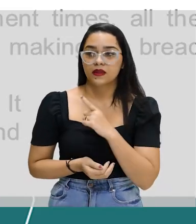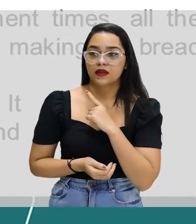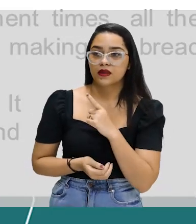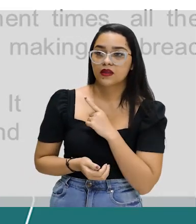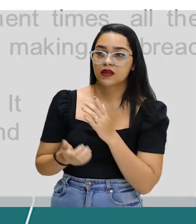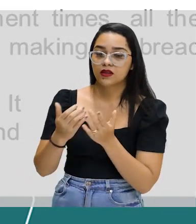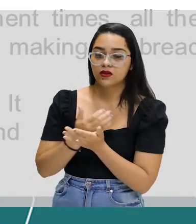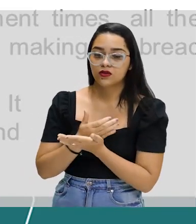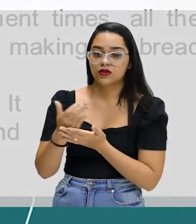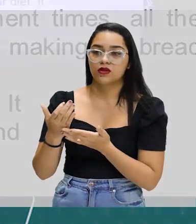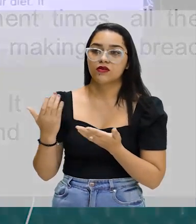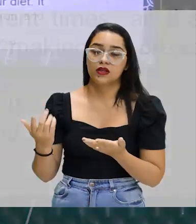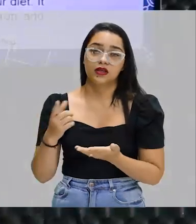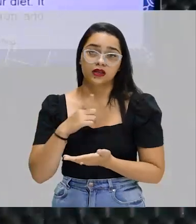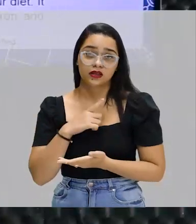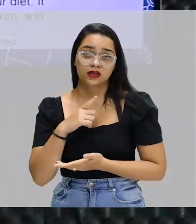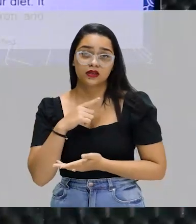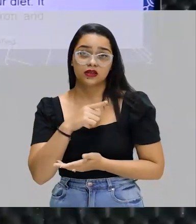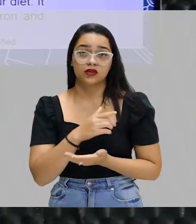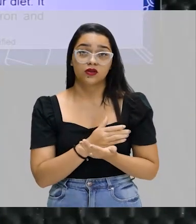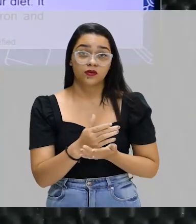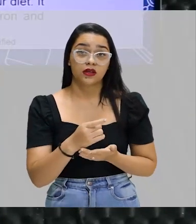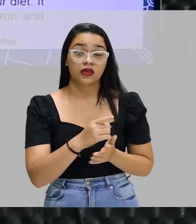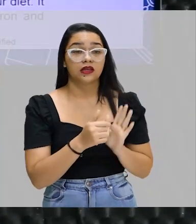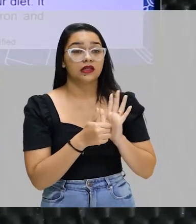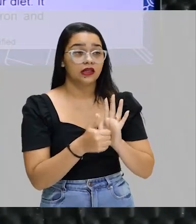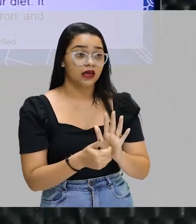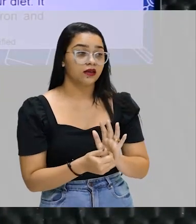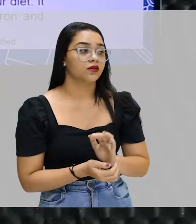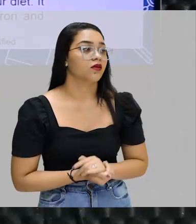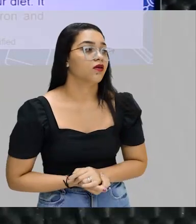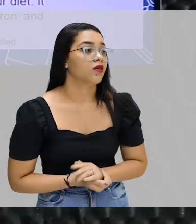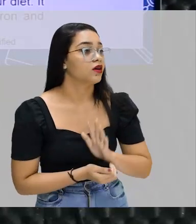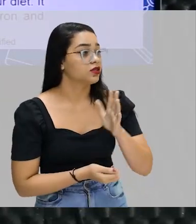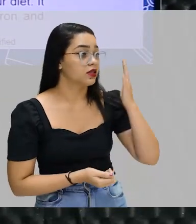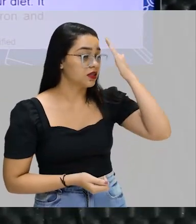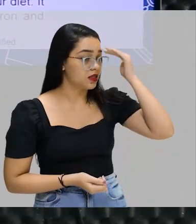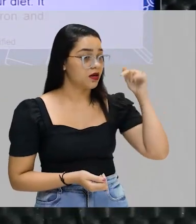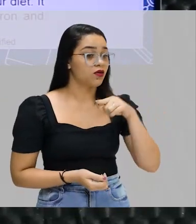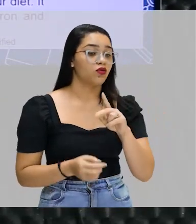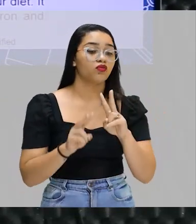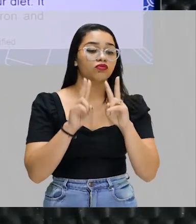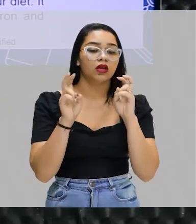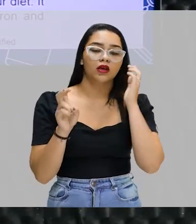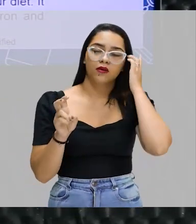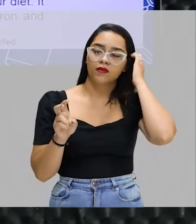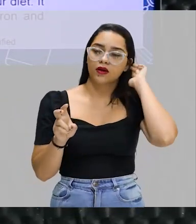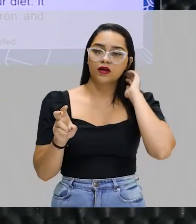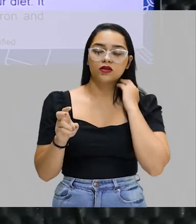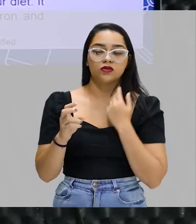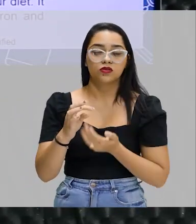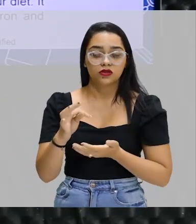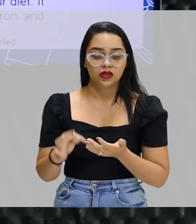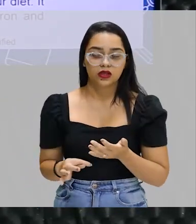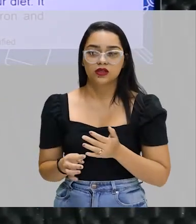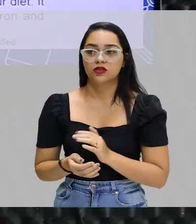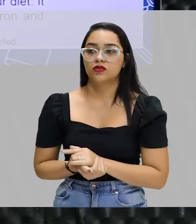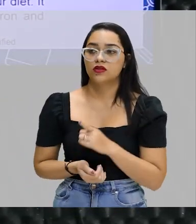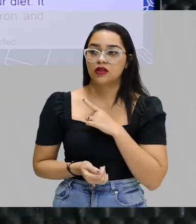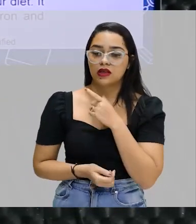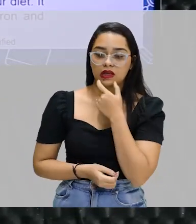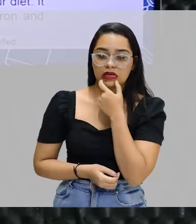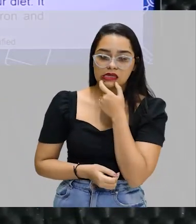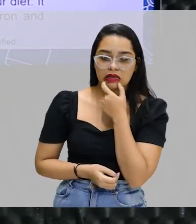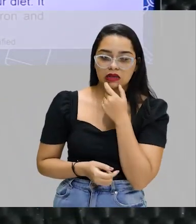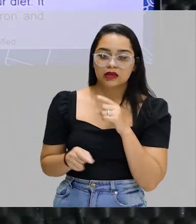nessa introdução, ou nesse início que é oferecido aqui, eu já sei o assunto do texto. Tá? Então, eu tenho um texto em